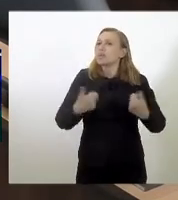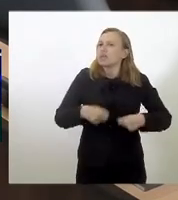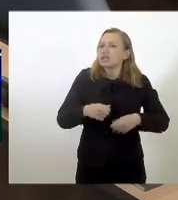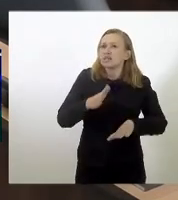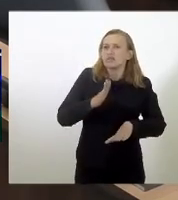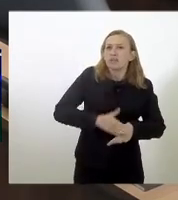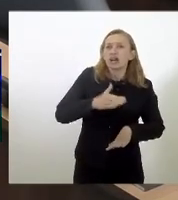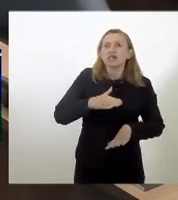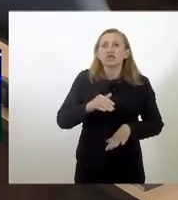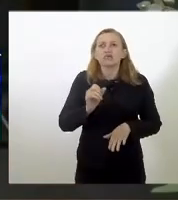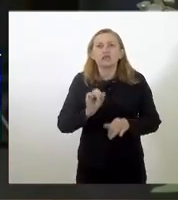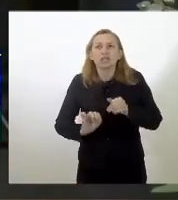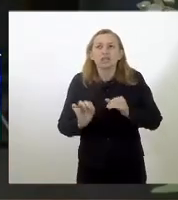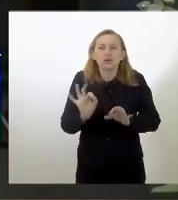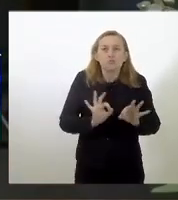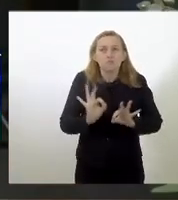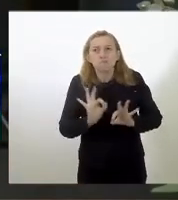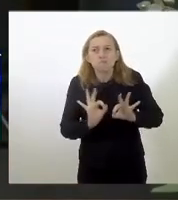mais